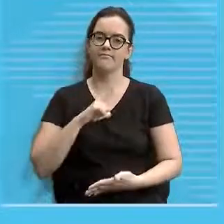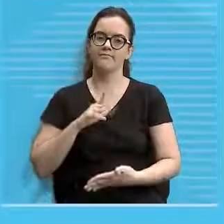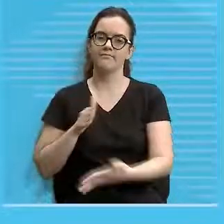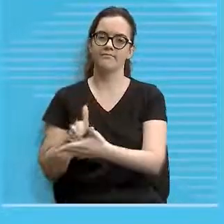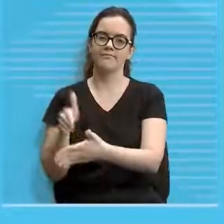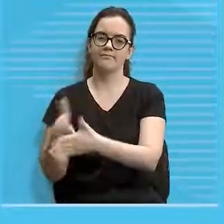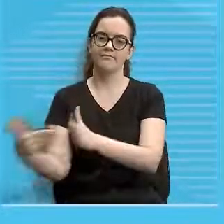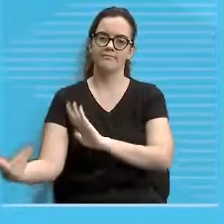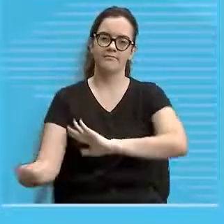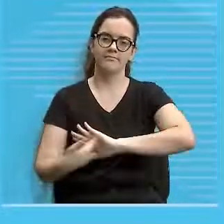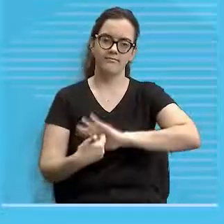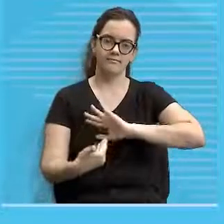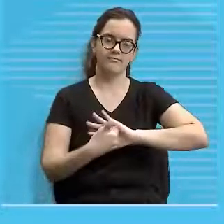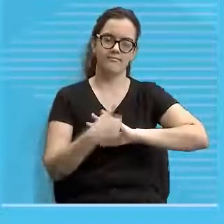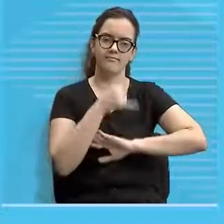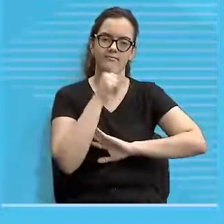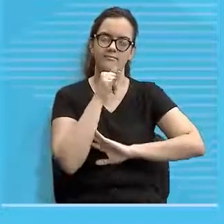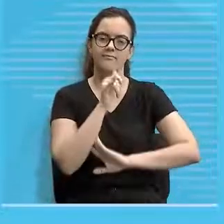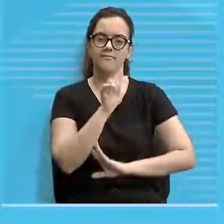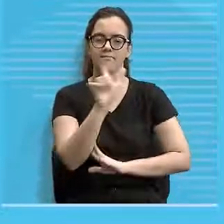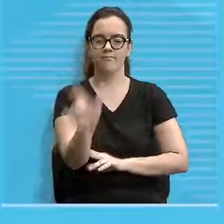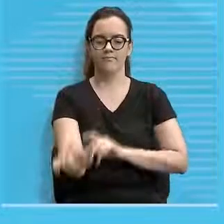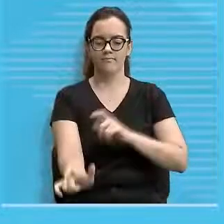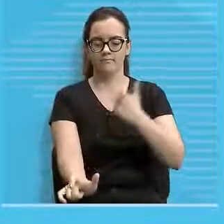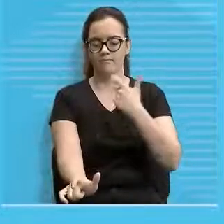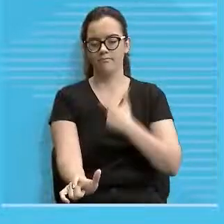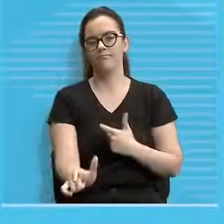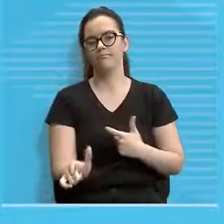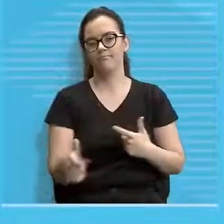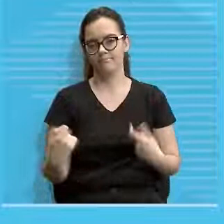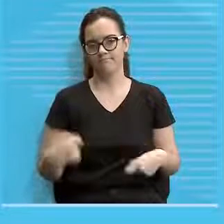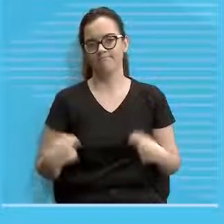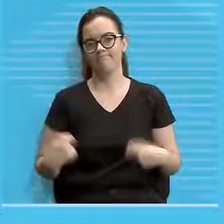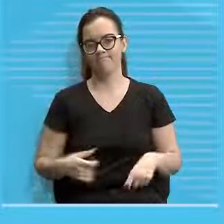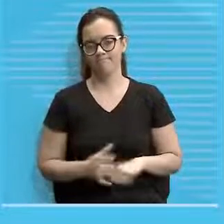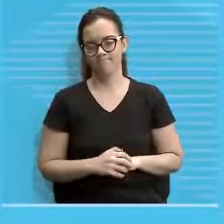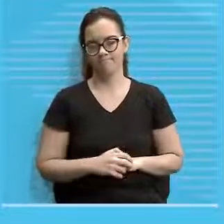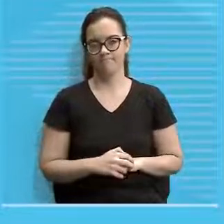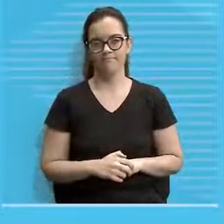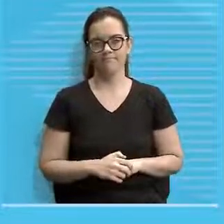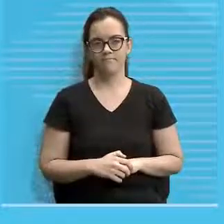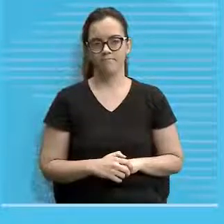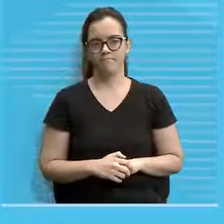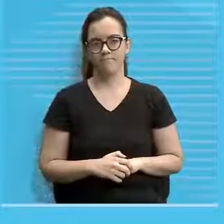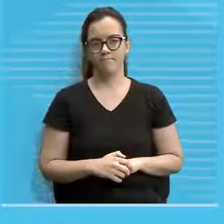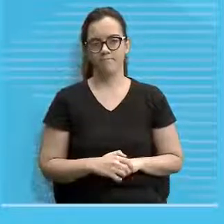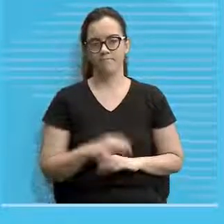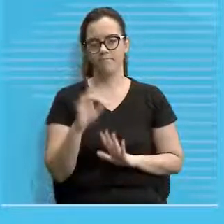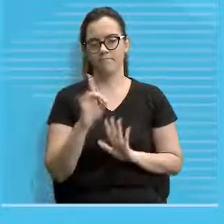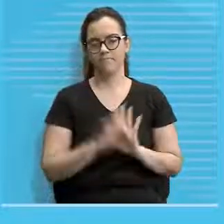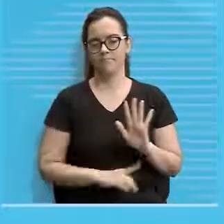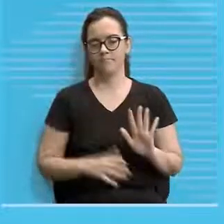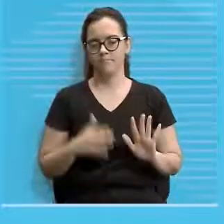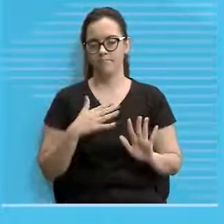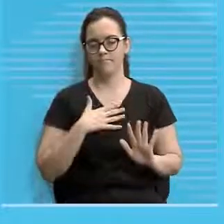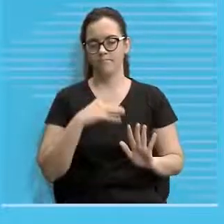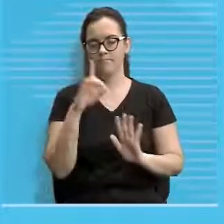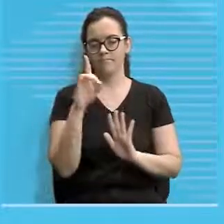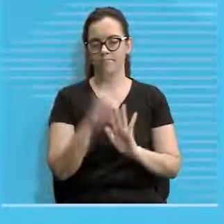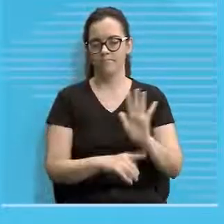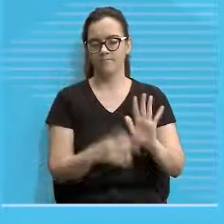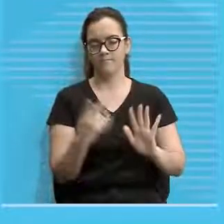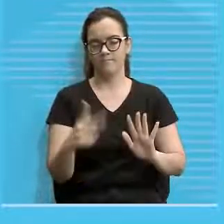do outro, tá certo? Então, a ideia aqui é que a gente também esteja no ensino médio para que a gente